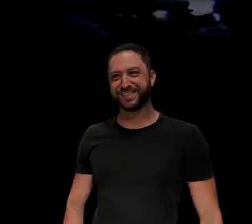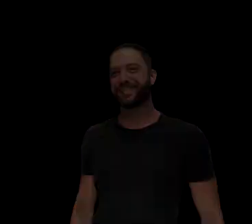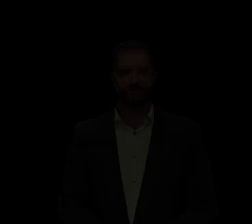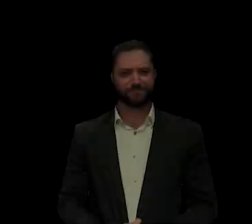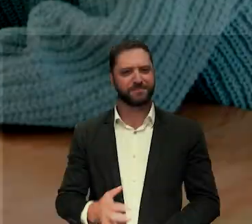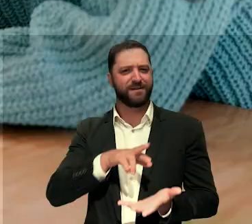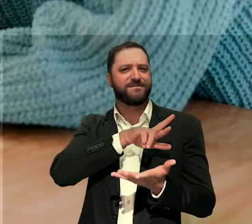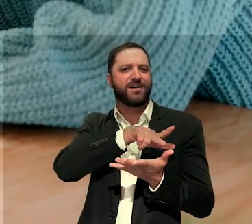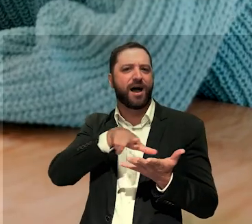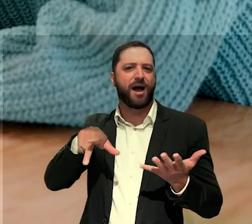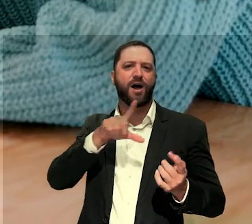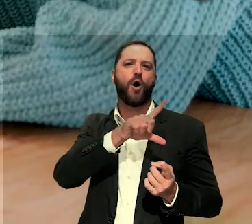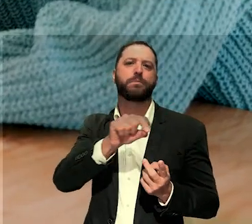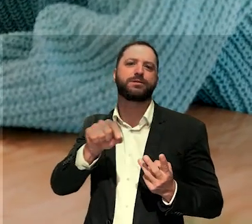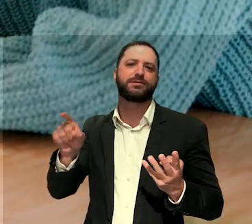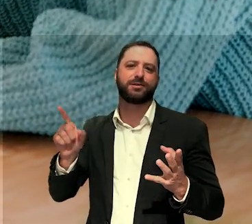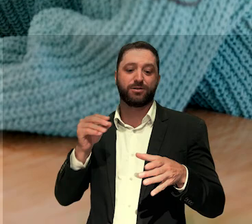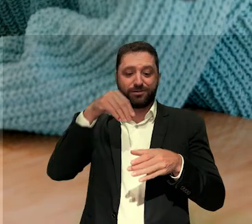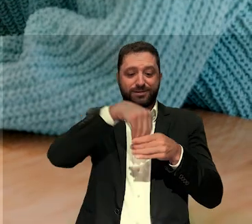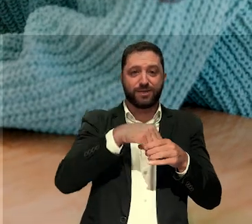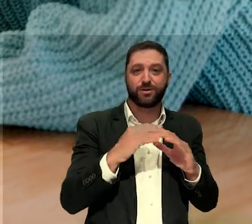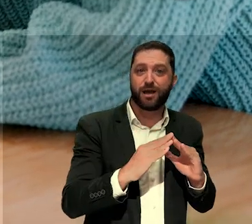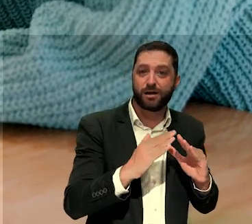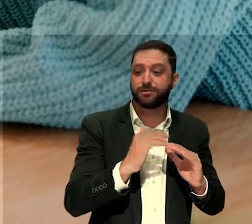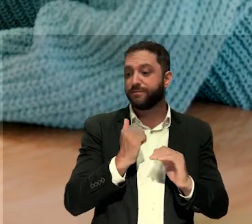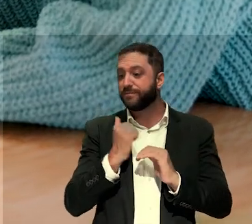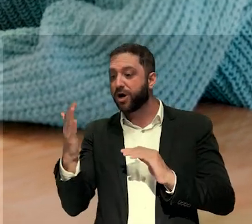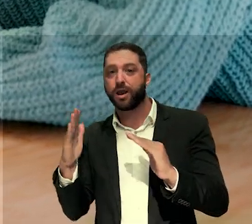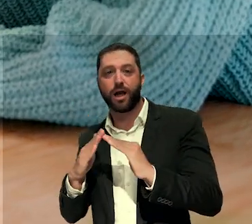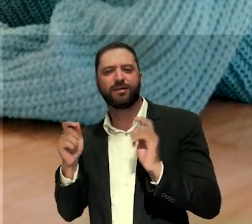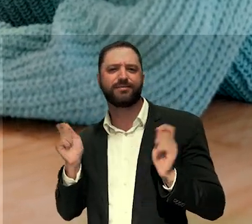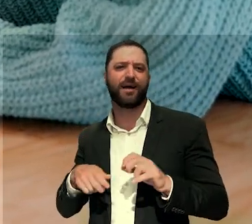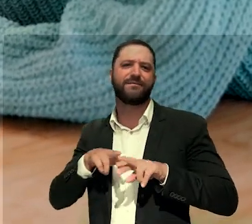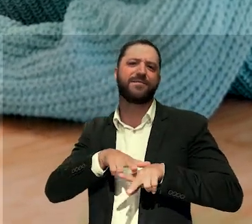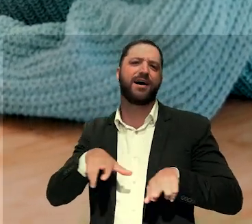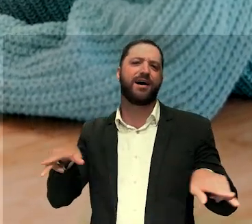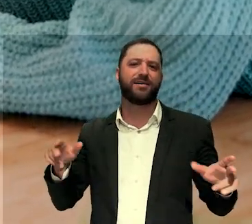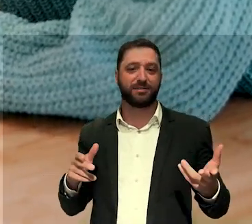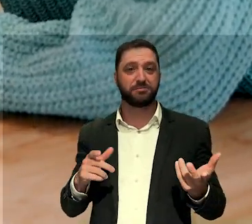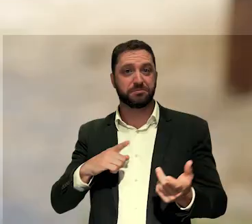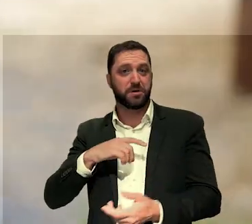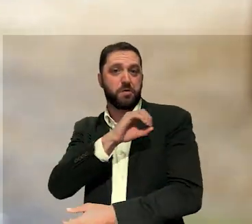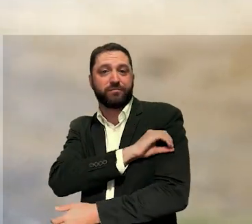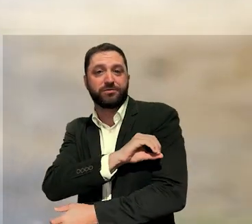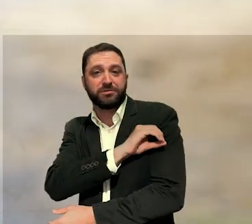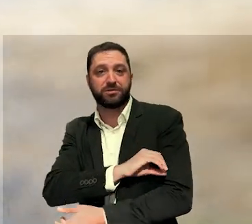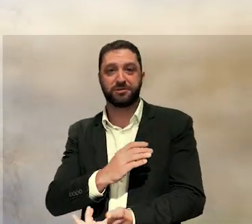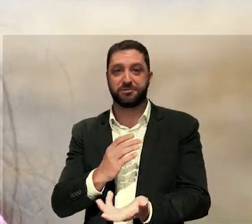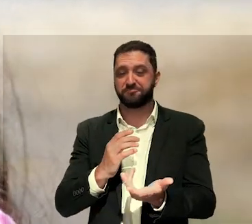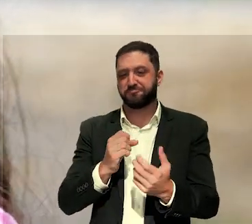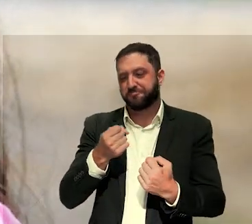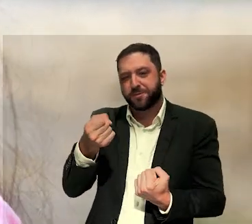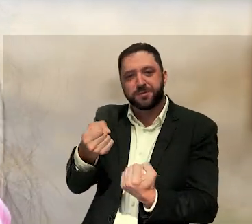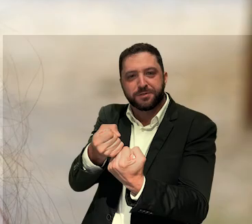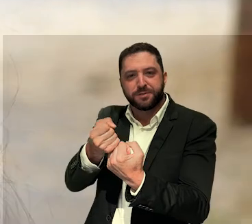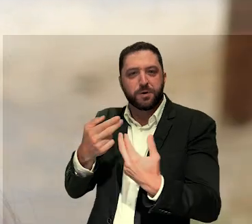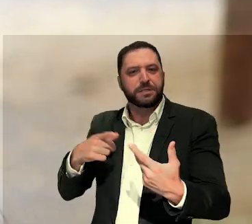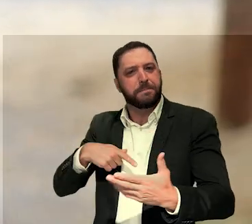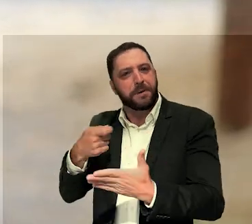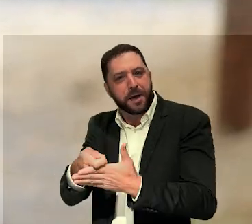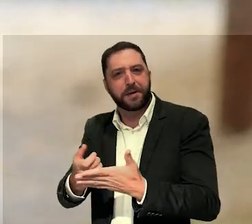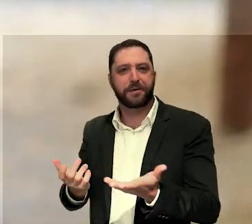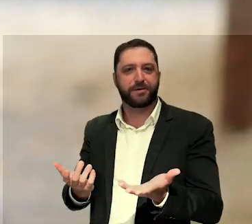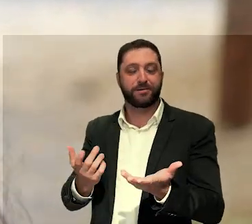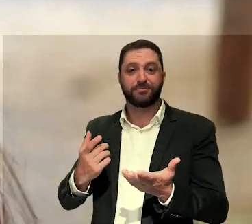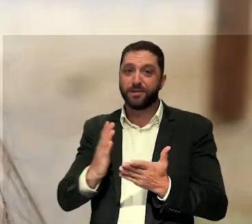volta depois. São muitas as opções de atividades para fazer dentro e fora de casa. E além de oficinas, assessorias